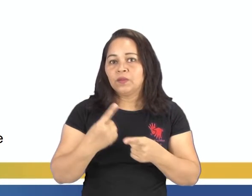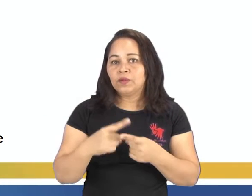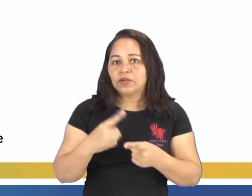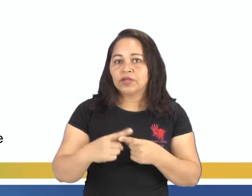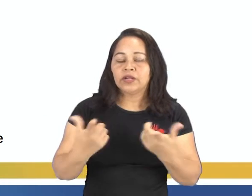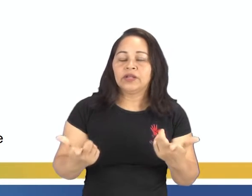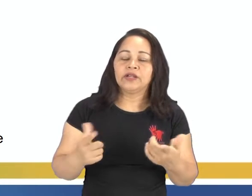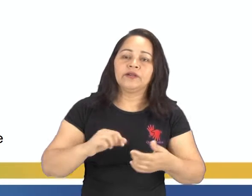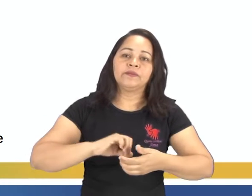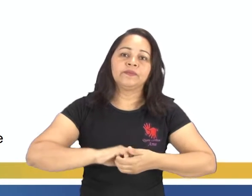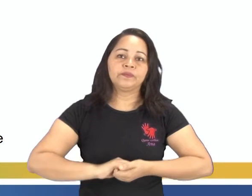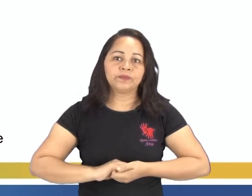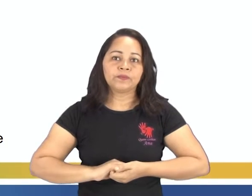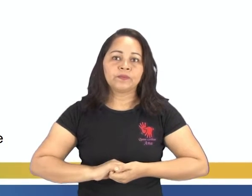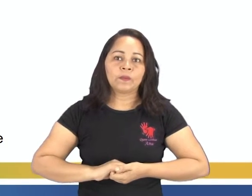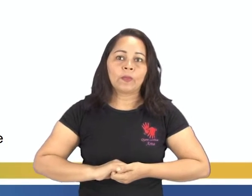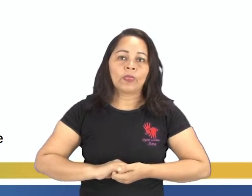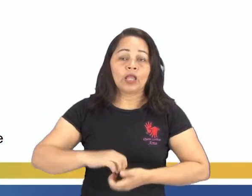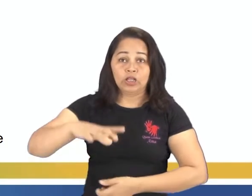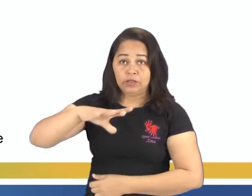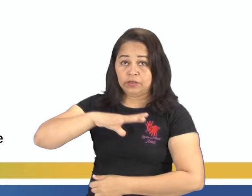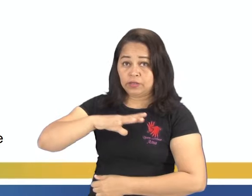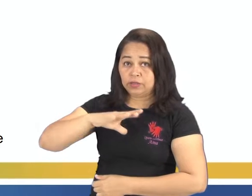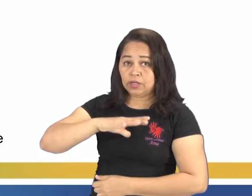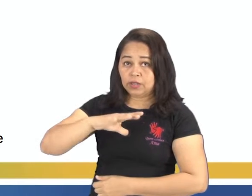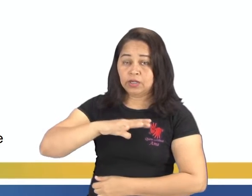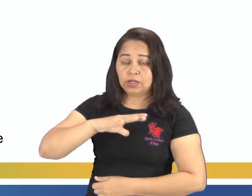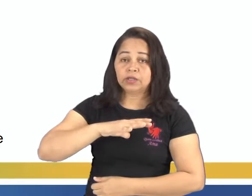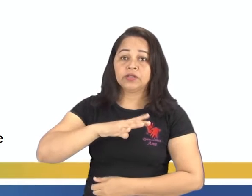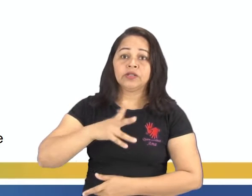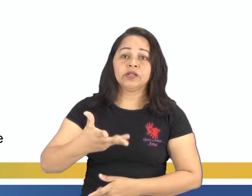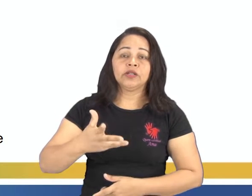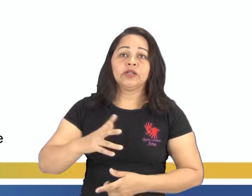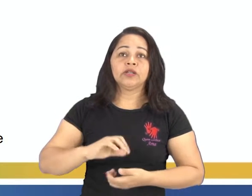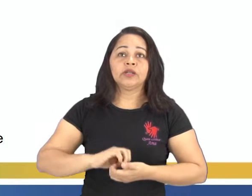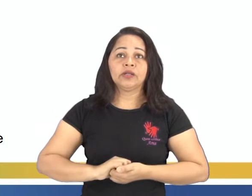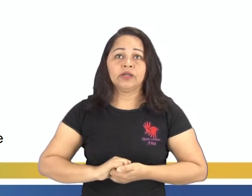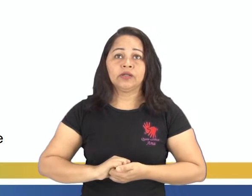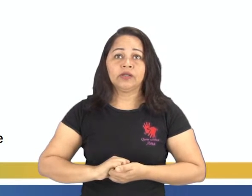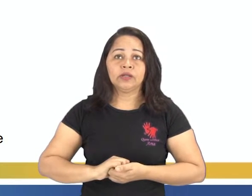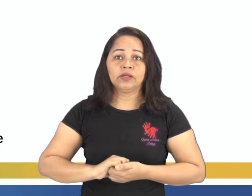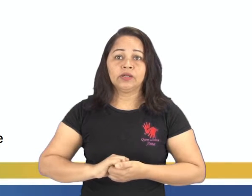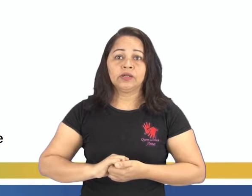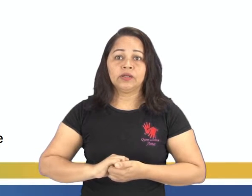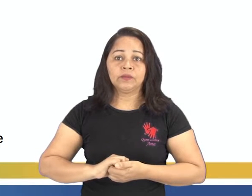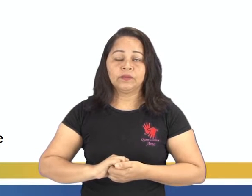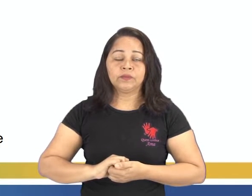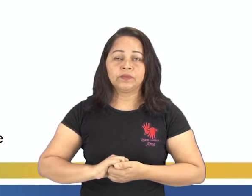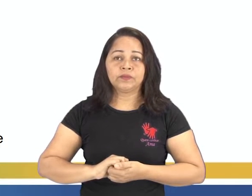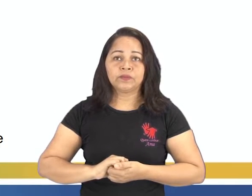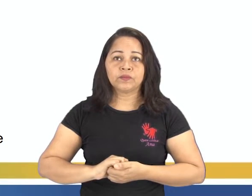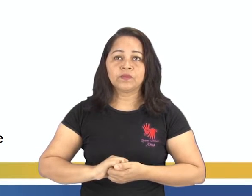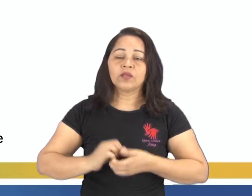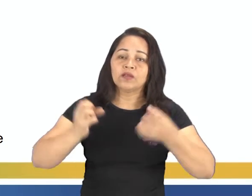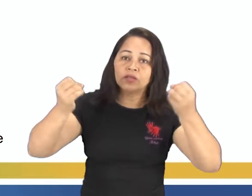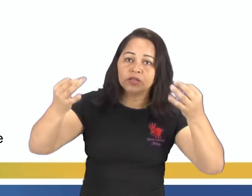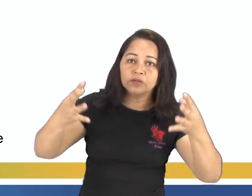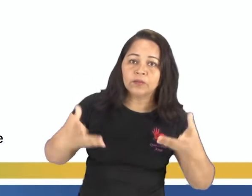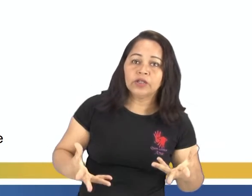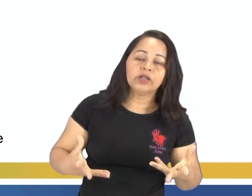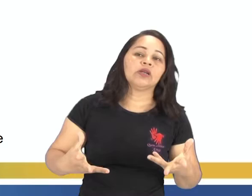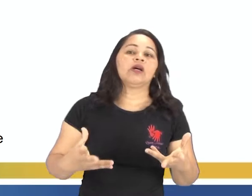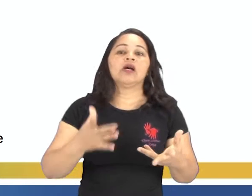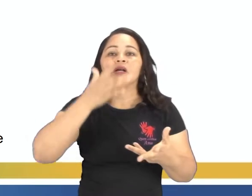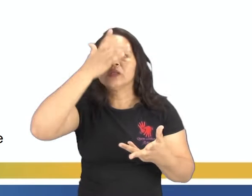sofrimento. A obra, que se passa numa cidade no norte da China, trata sobre o desolo e a falta